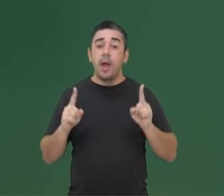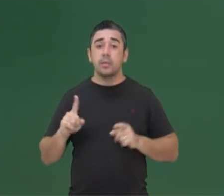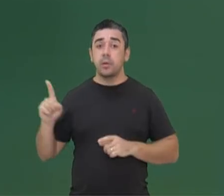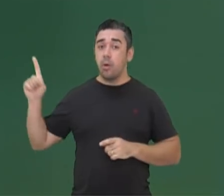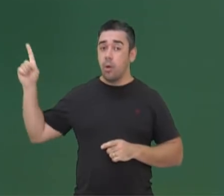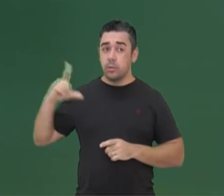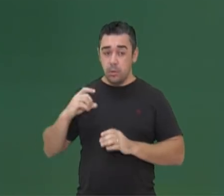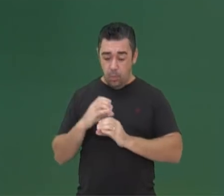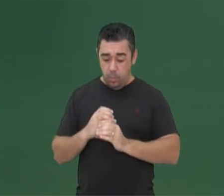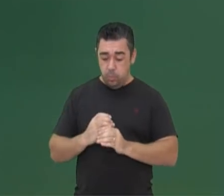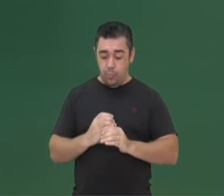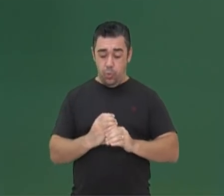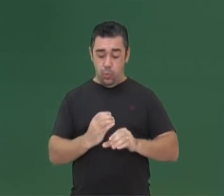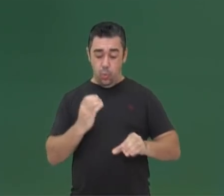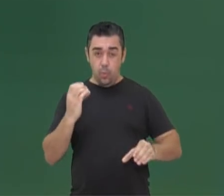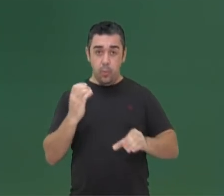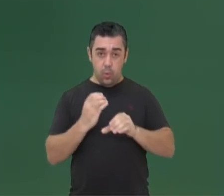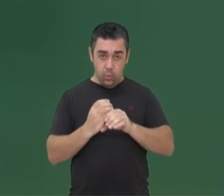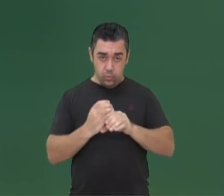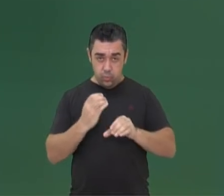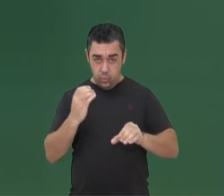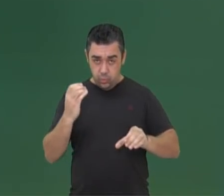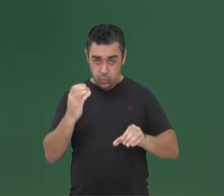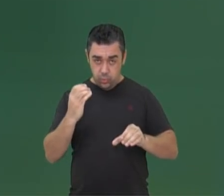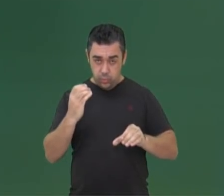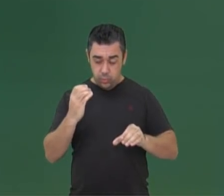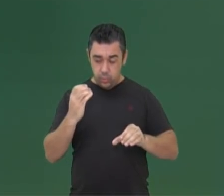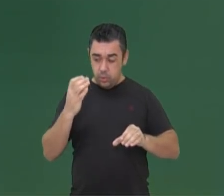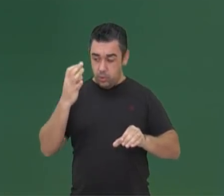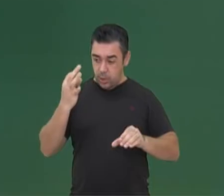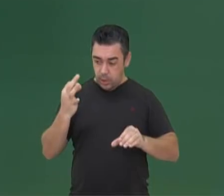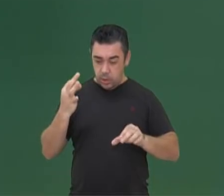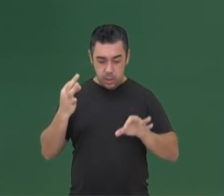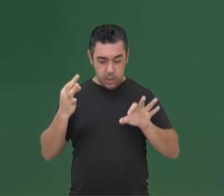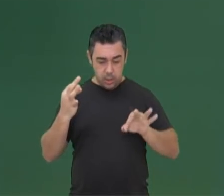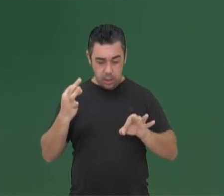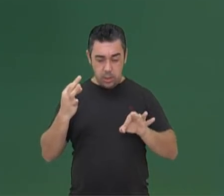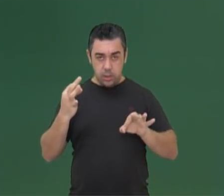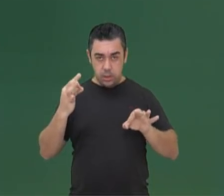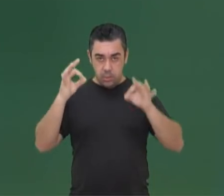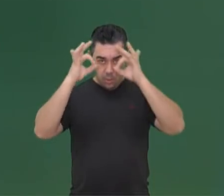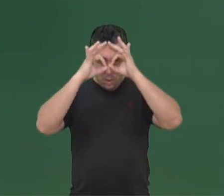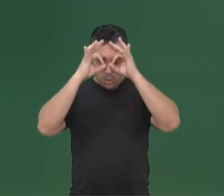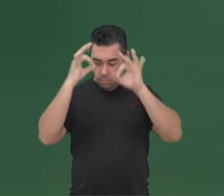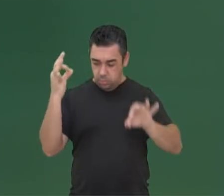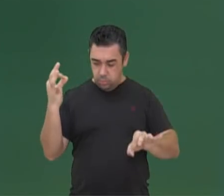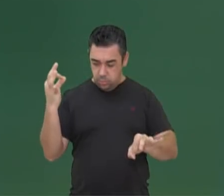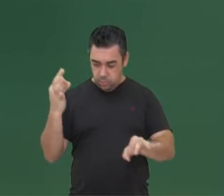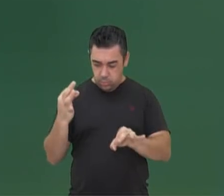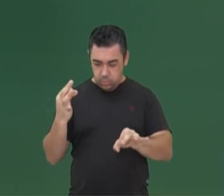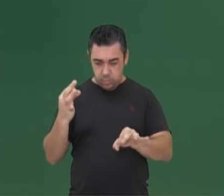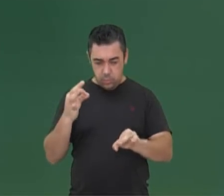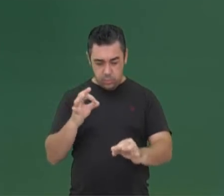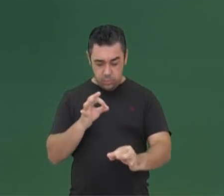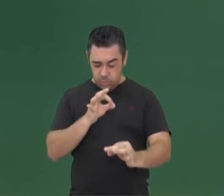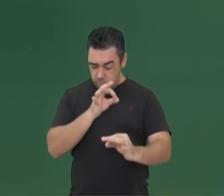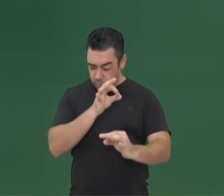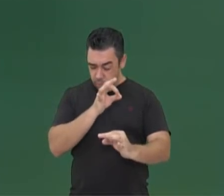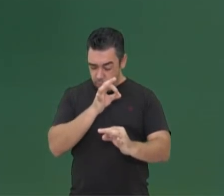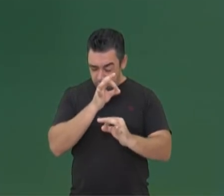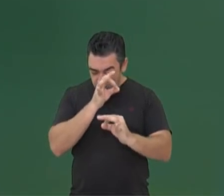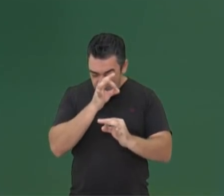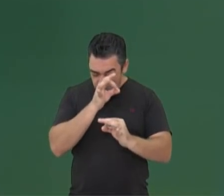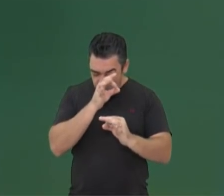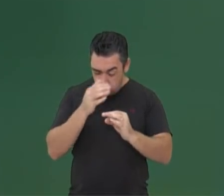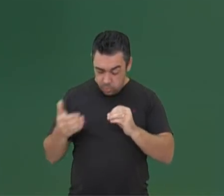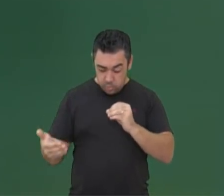Eu tenho um tubo metálico onde eu tenho lentes nas duas pontas. Uma lente ocular, onde eu coloco os meus olhos para